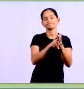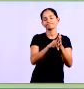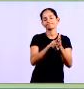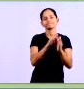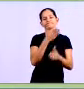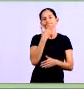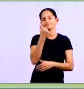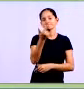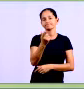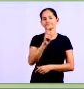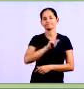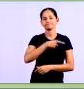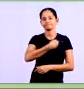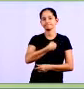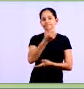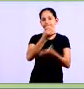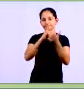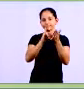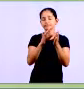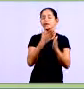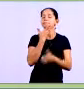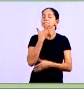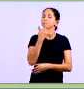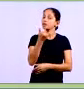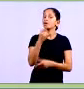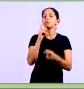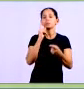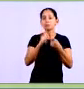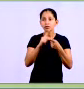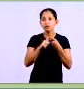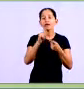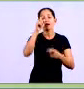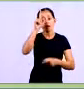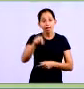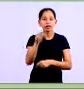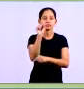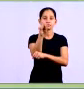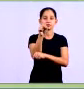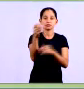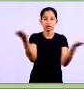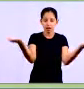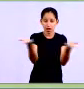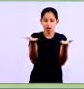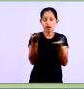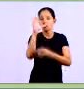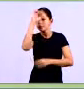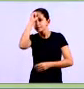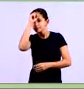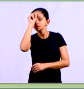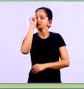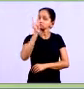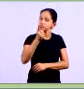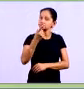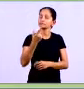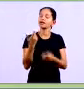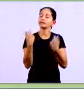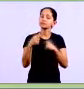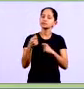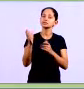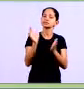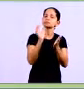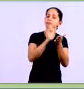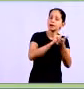planejamento tributário. Porque é isso mesmo que a gente está aprendendo aqui hoje, né? Você lança tudo nas